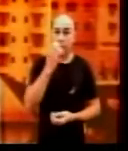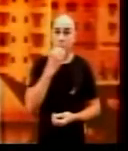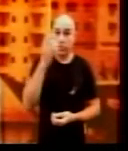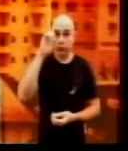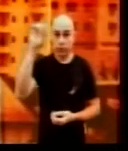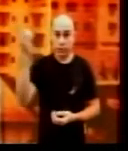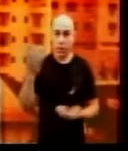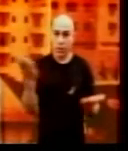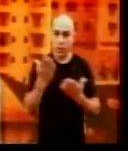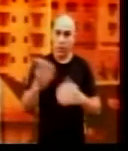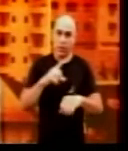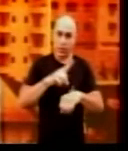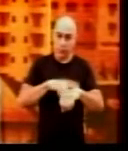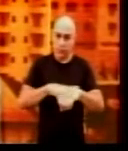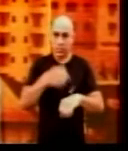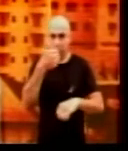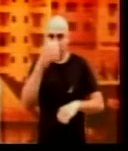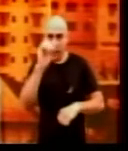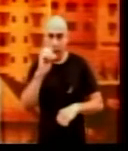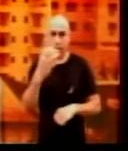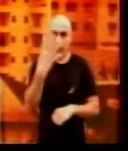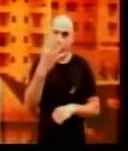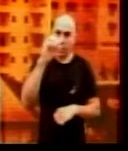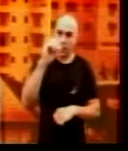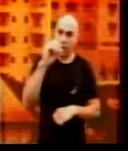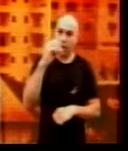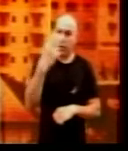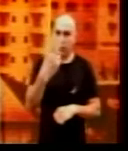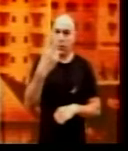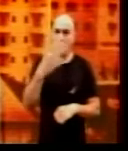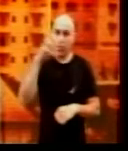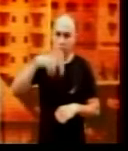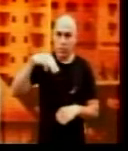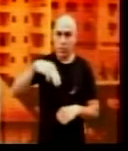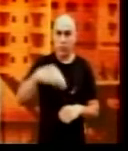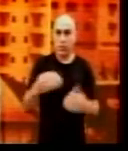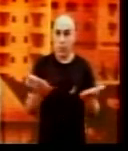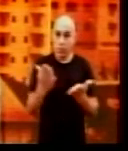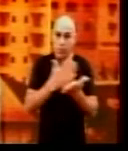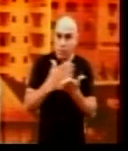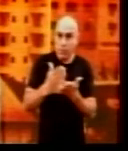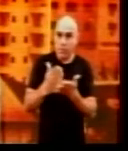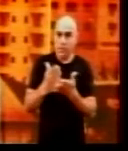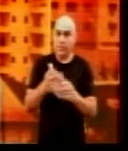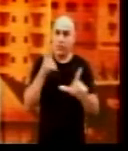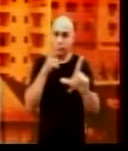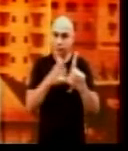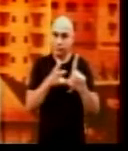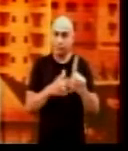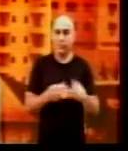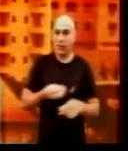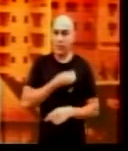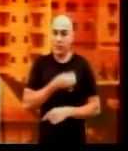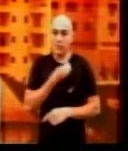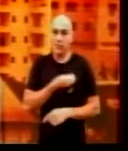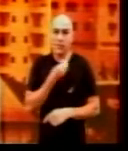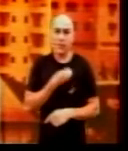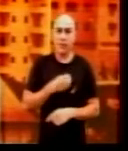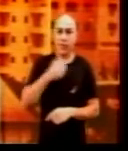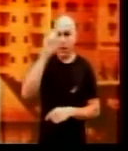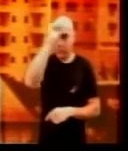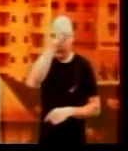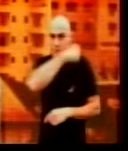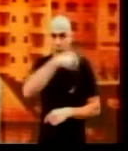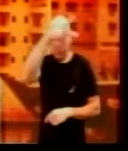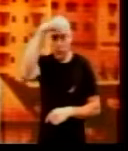Bom dia, agora são 10 horas e 42 minutos. Iniciamos mais uma transmissão ao vivo, direto da Prefeitura